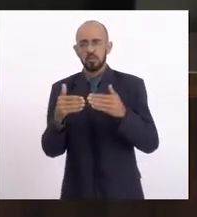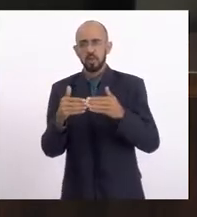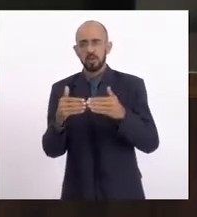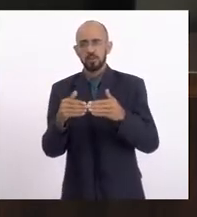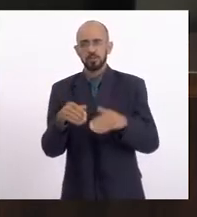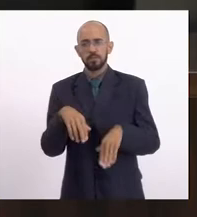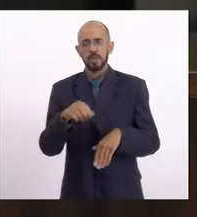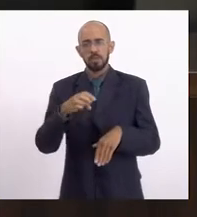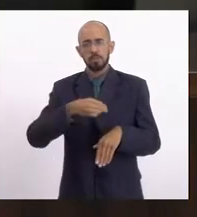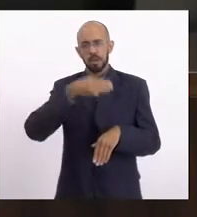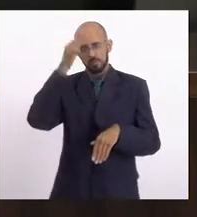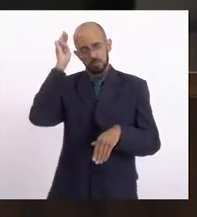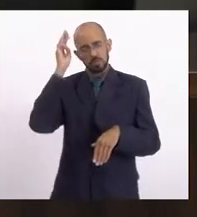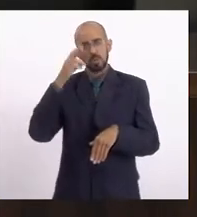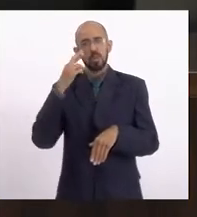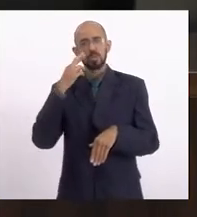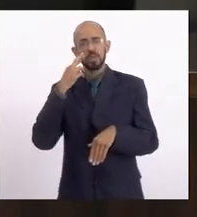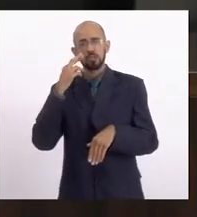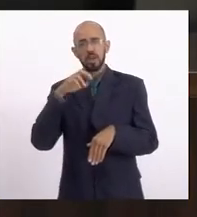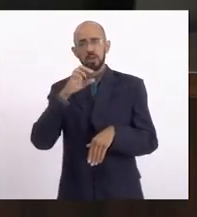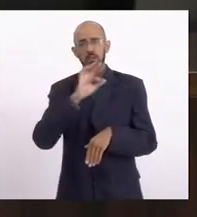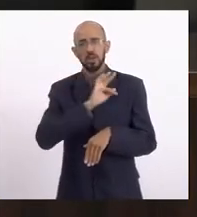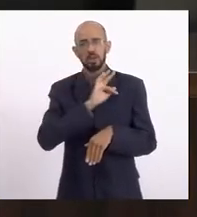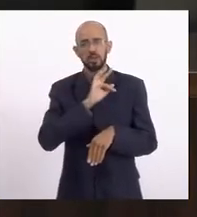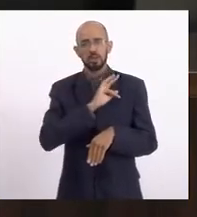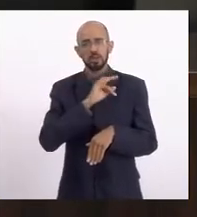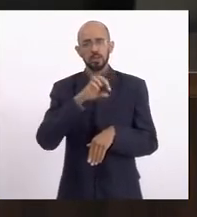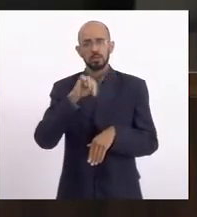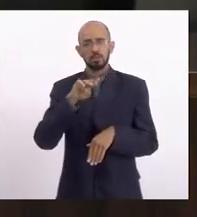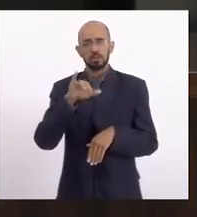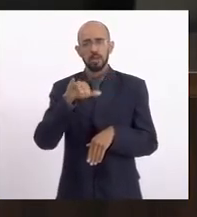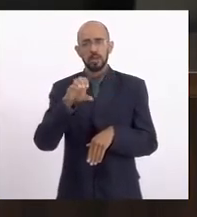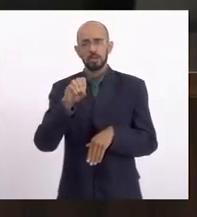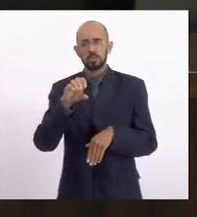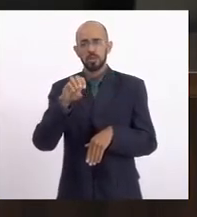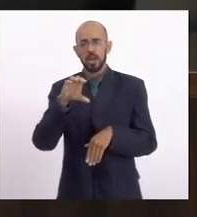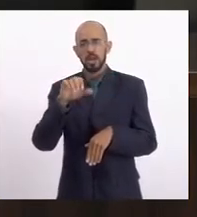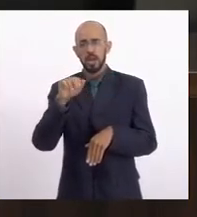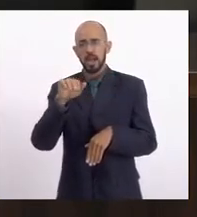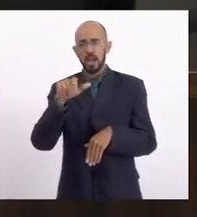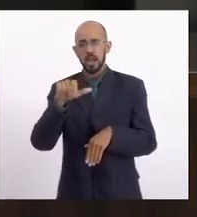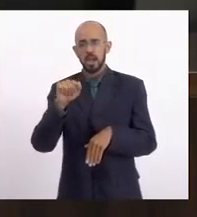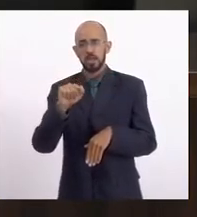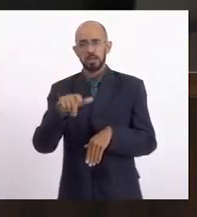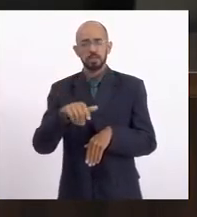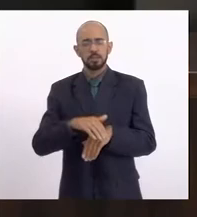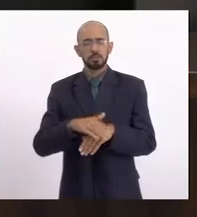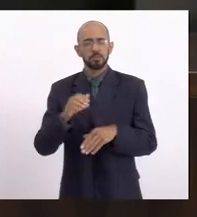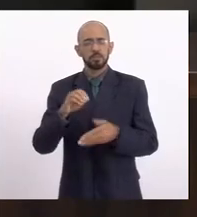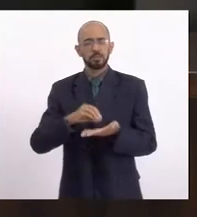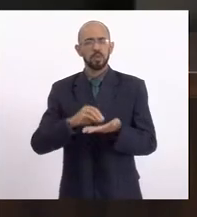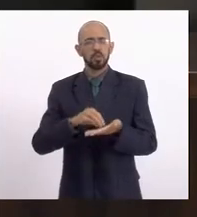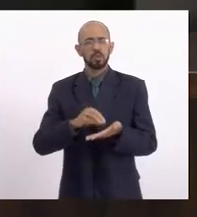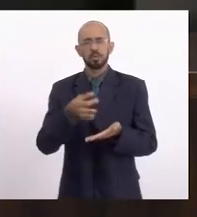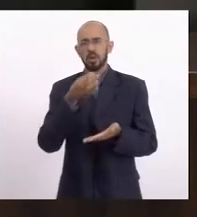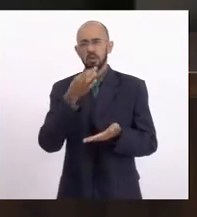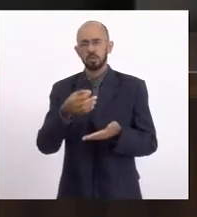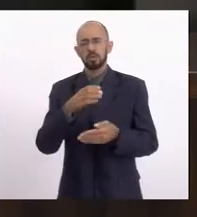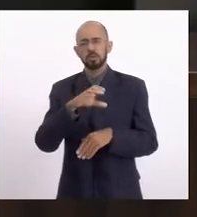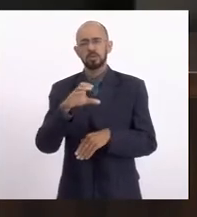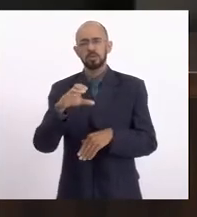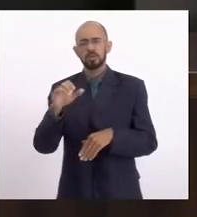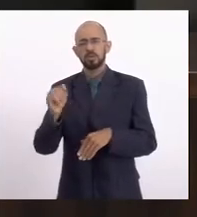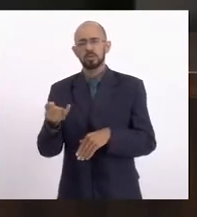rosenverg Reis waldeck Carneiro Marta Rocha e Márcio canela dependendo de pareceres das comissões quais são